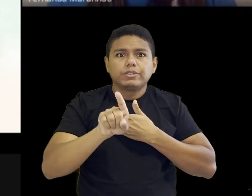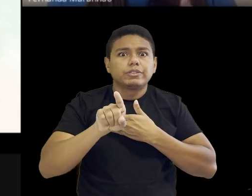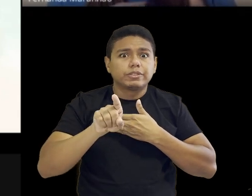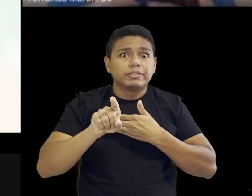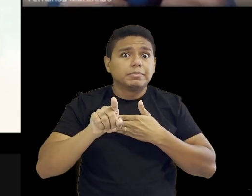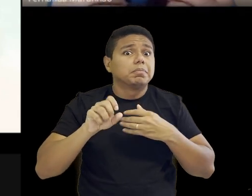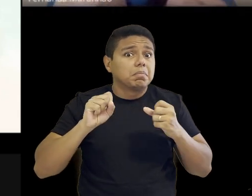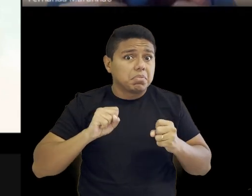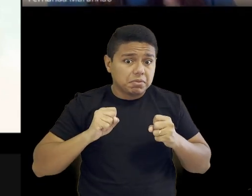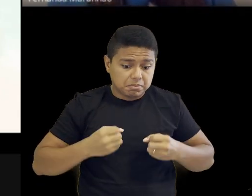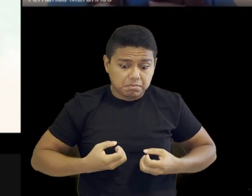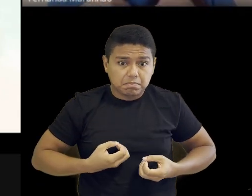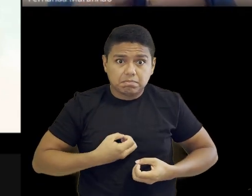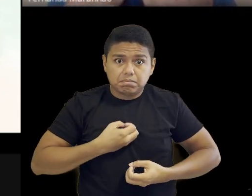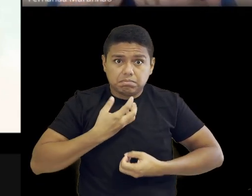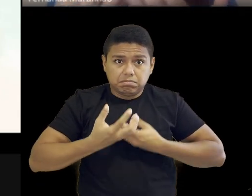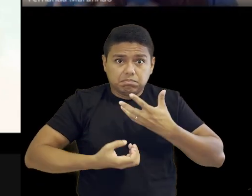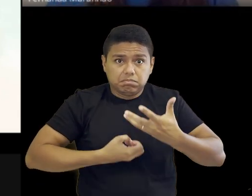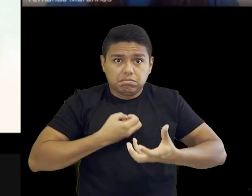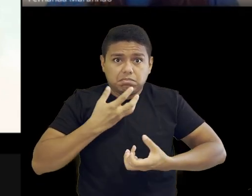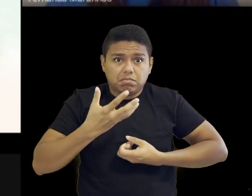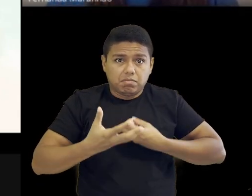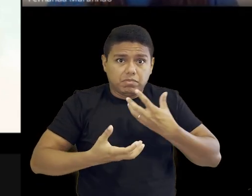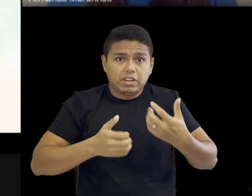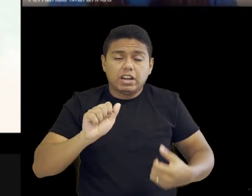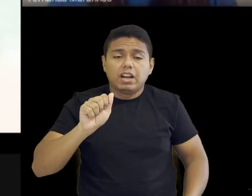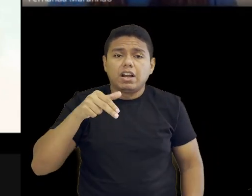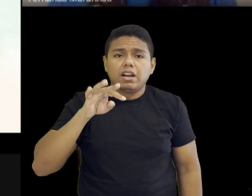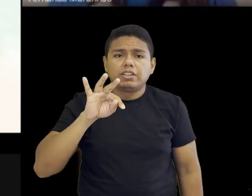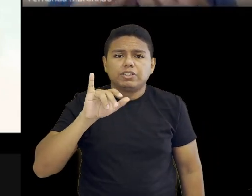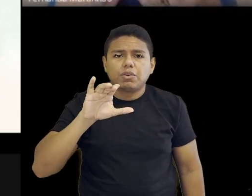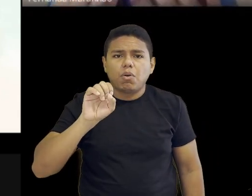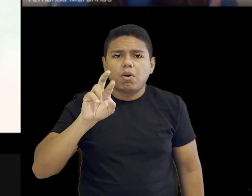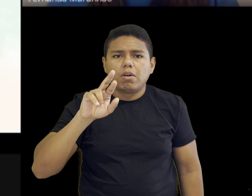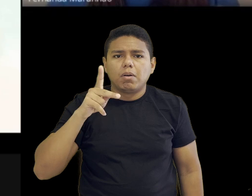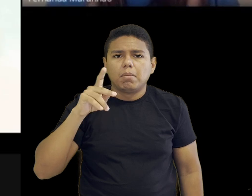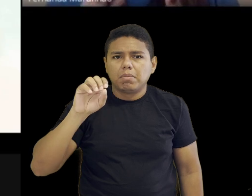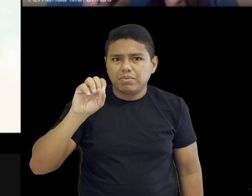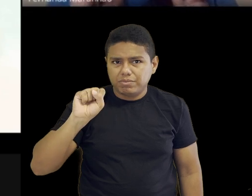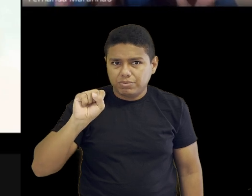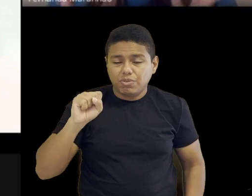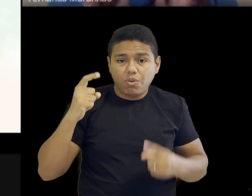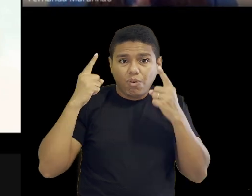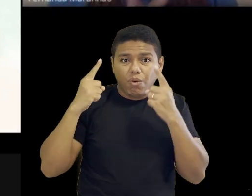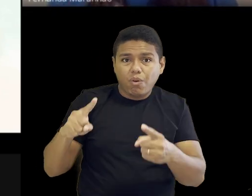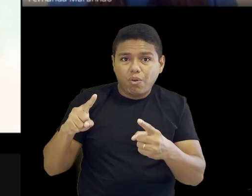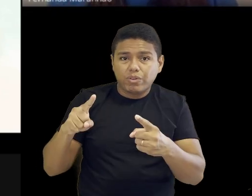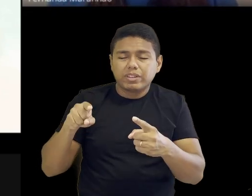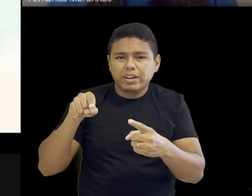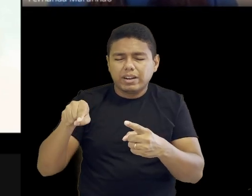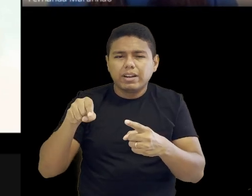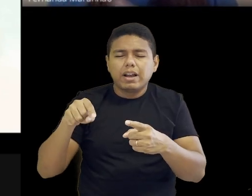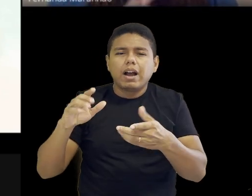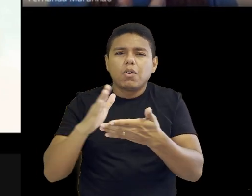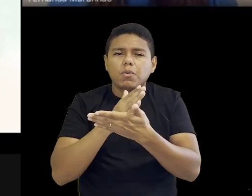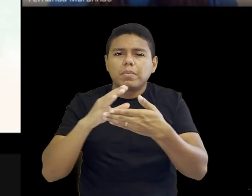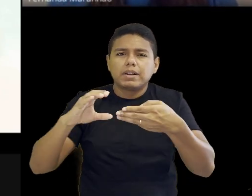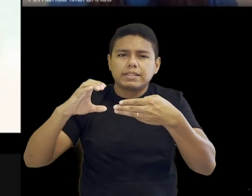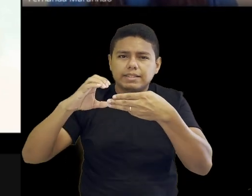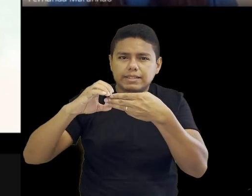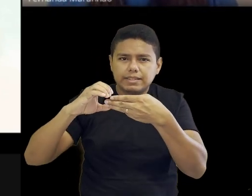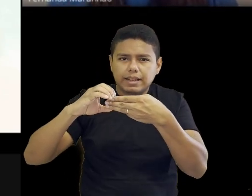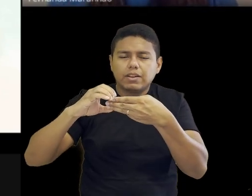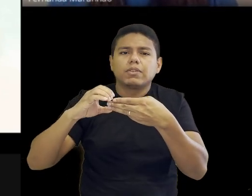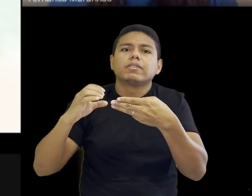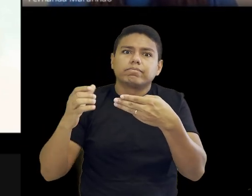gesta pode fazer uma produção de autoanticorpos contra as células que têm o RH positivo, no caso as